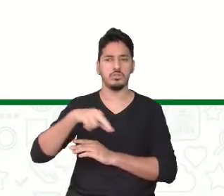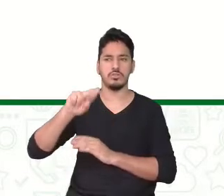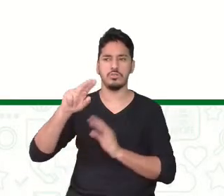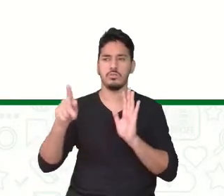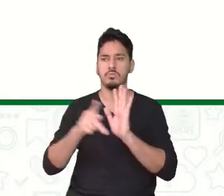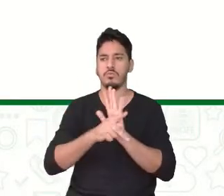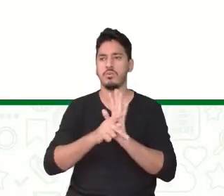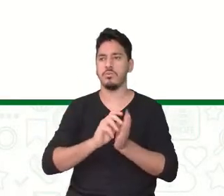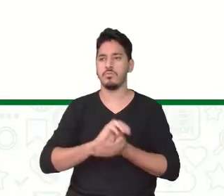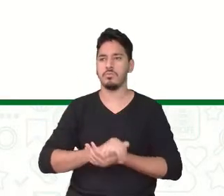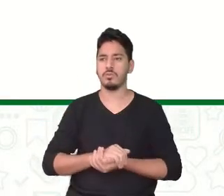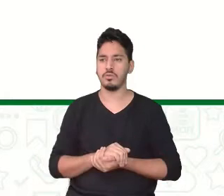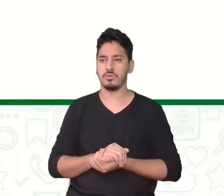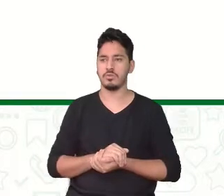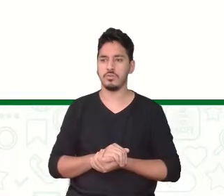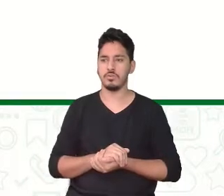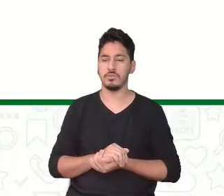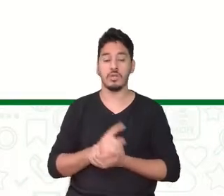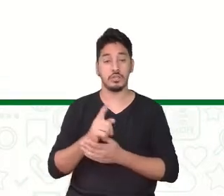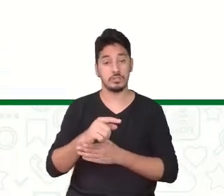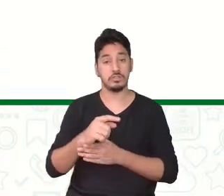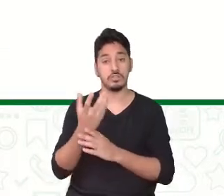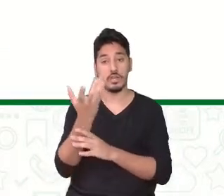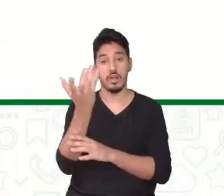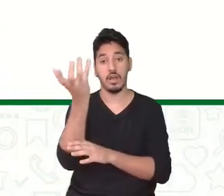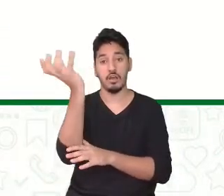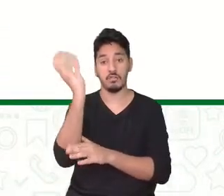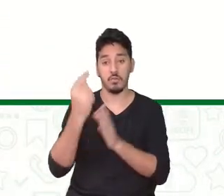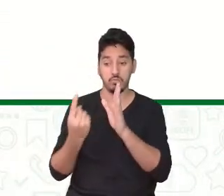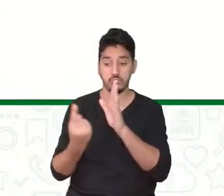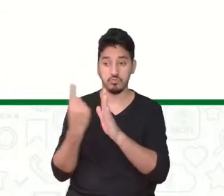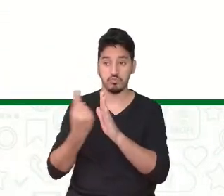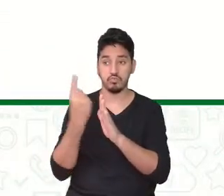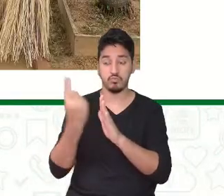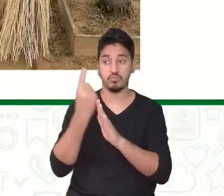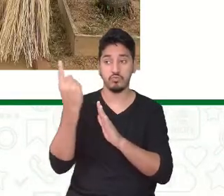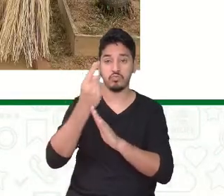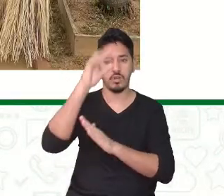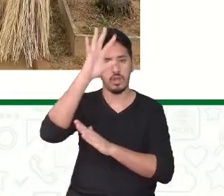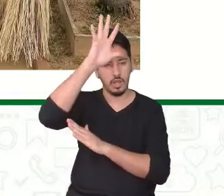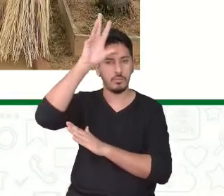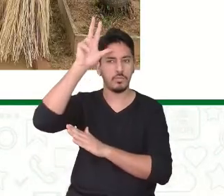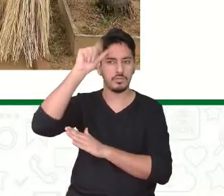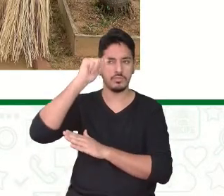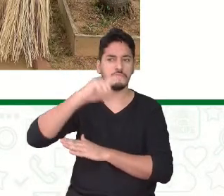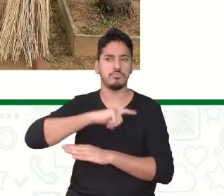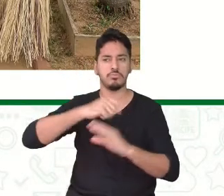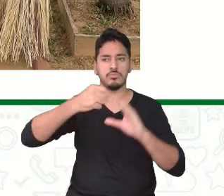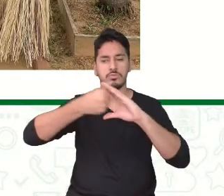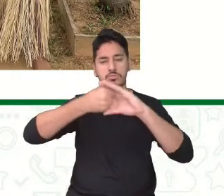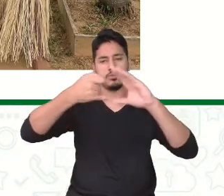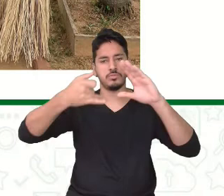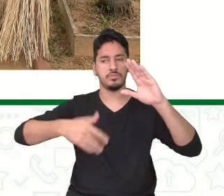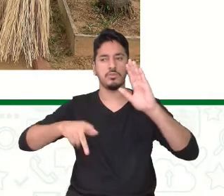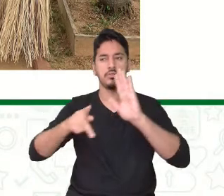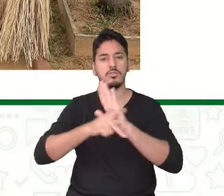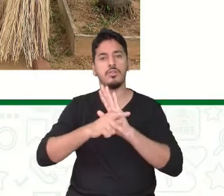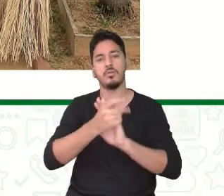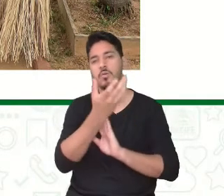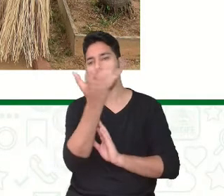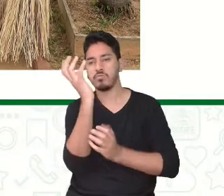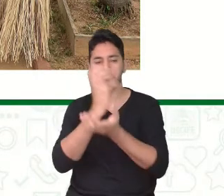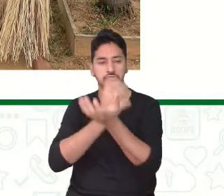religiosidade. Exatamente, essas árvores bem grandes, né? A Amazônia tem essa característica de ter uma fauna